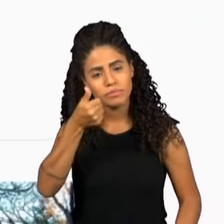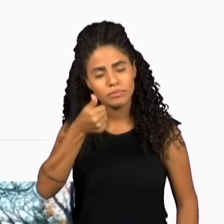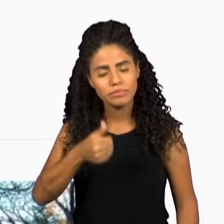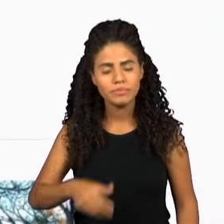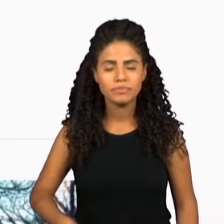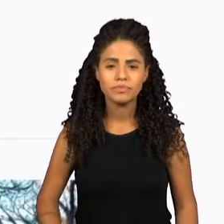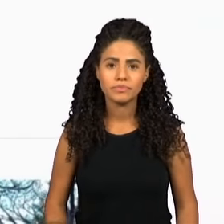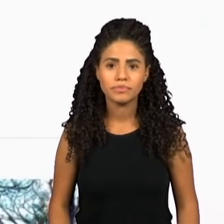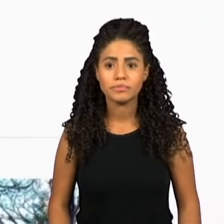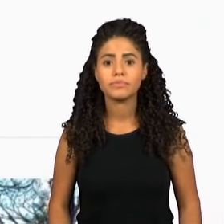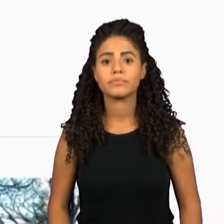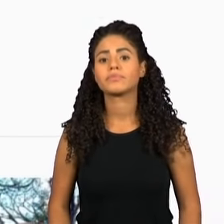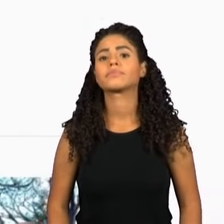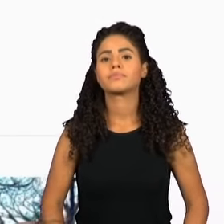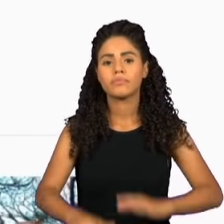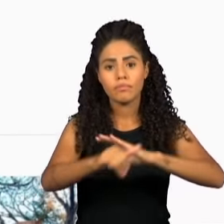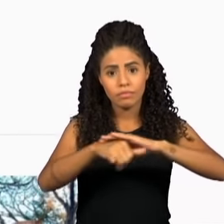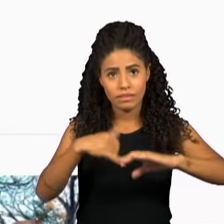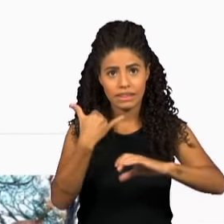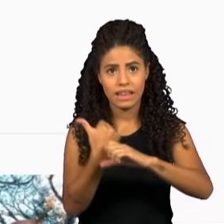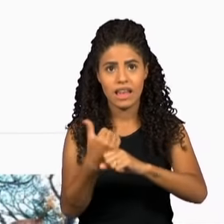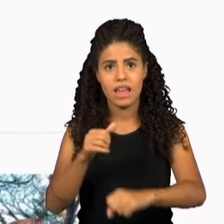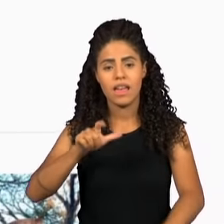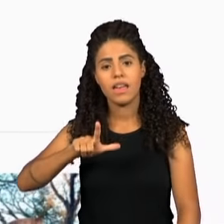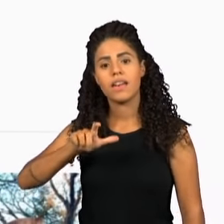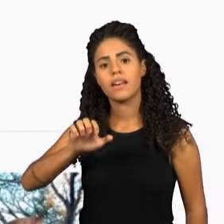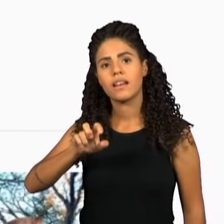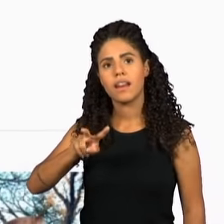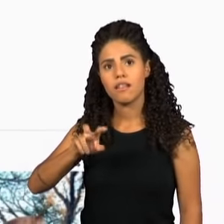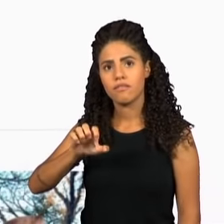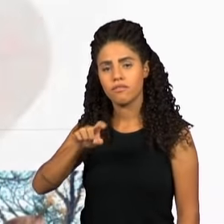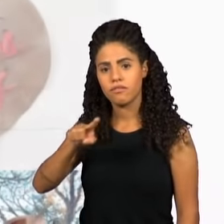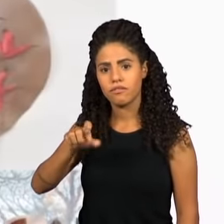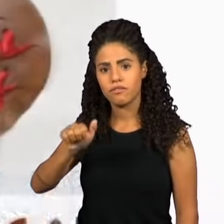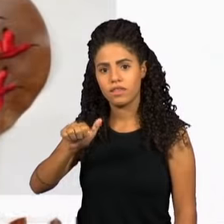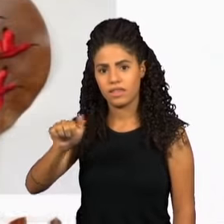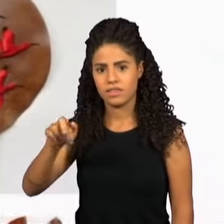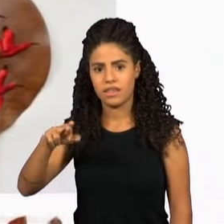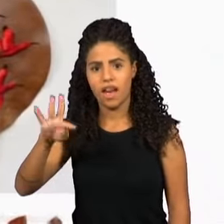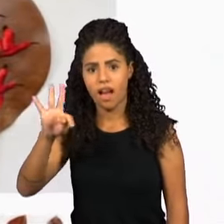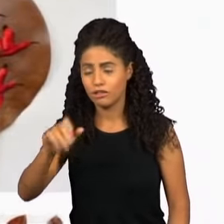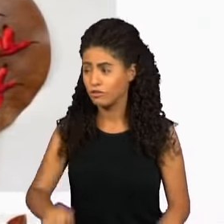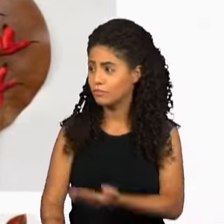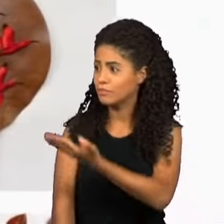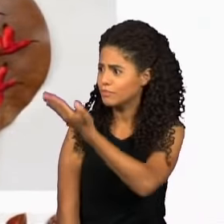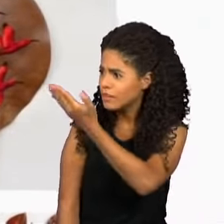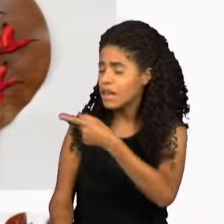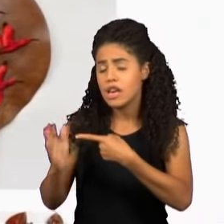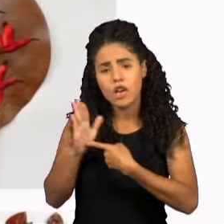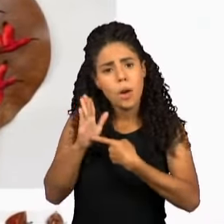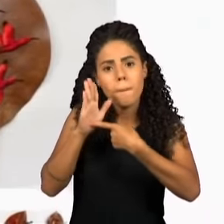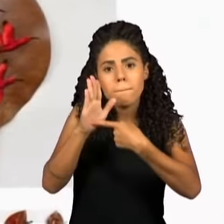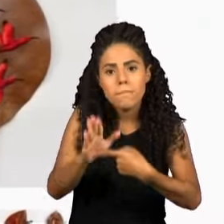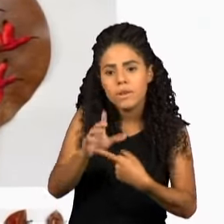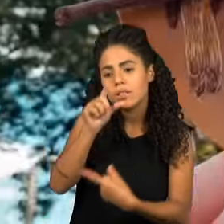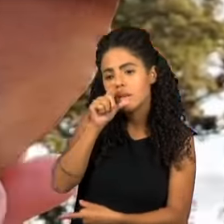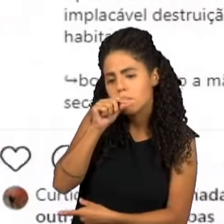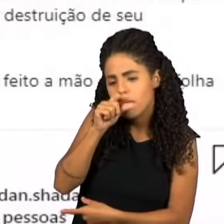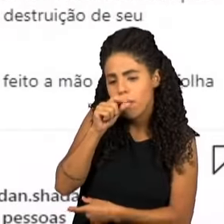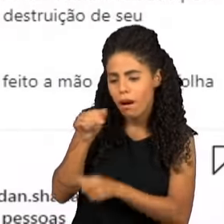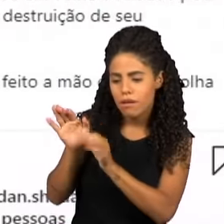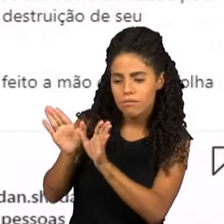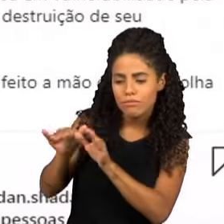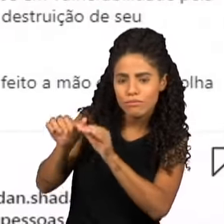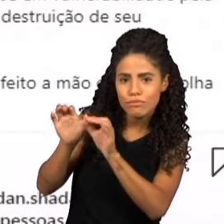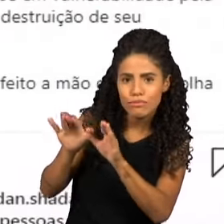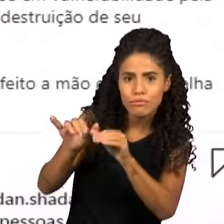No canal Leveza Arte, no Instagram, Laura divulga informações sobre as espécies de aves que borda. A Maria